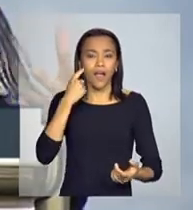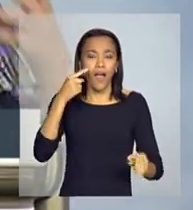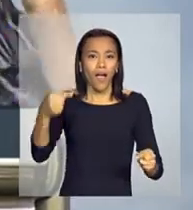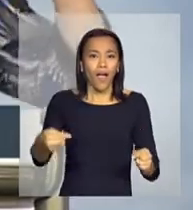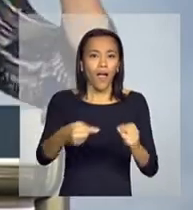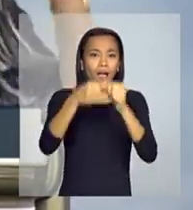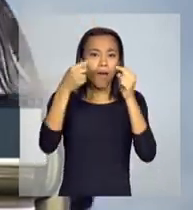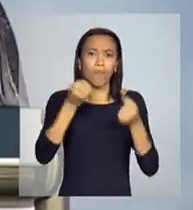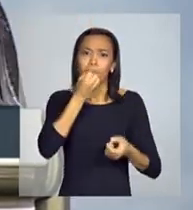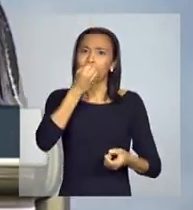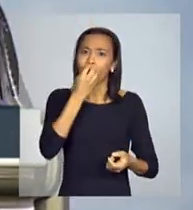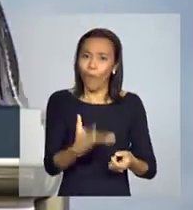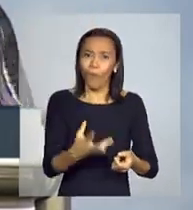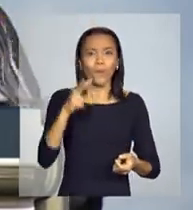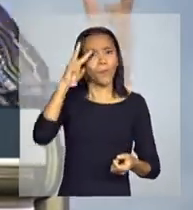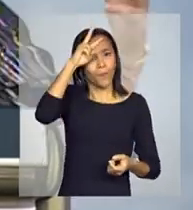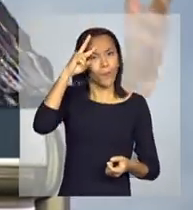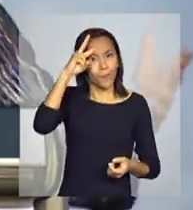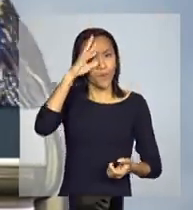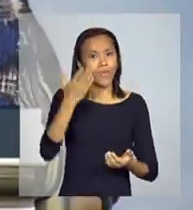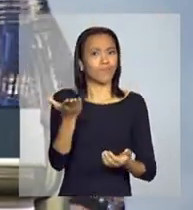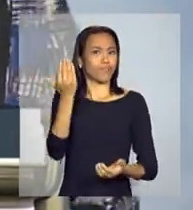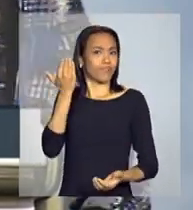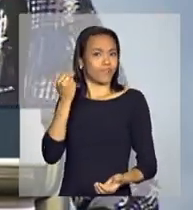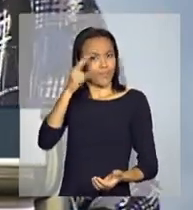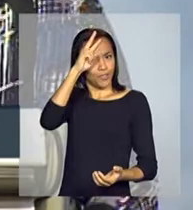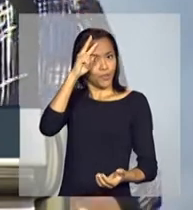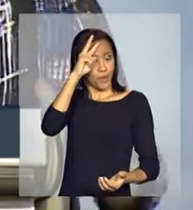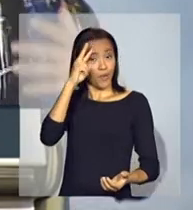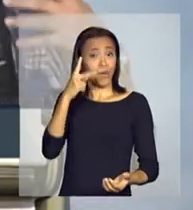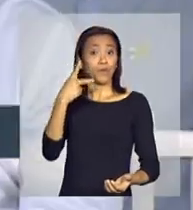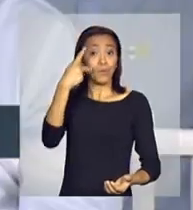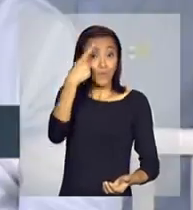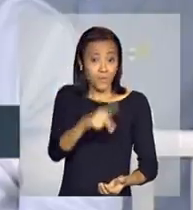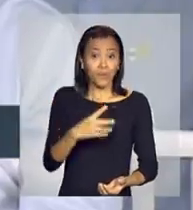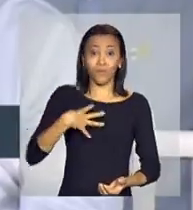coincidências boas da história, o seu filho